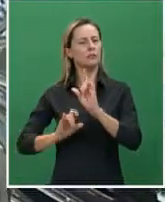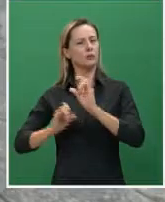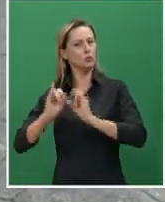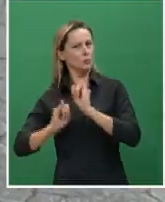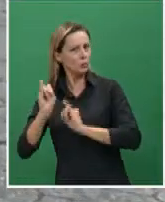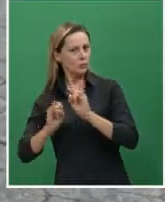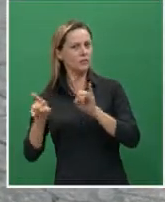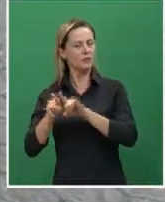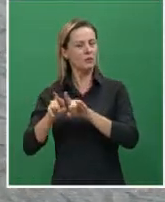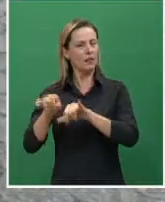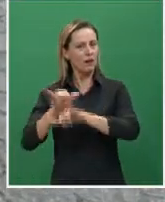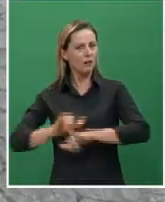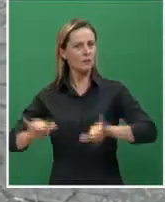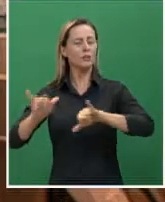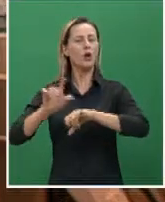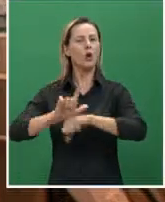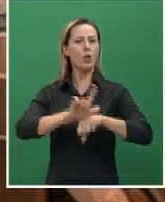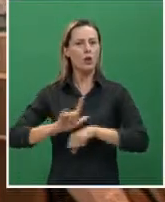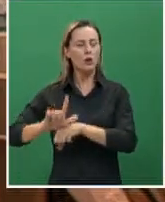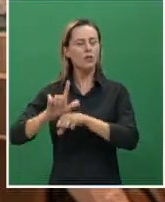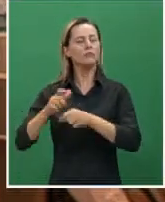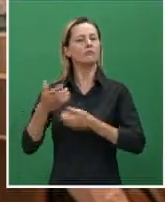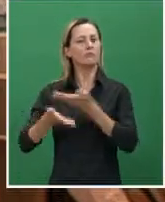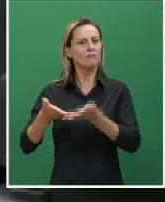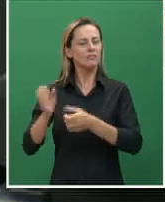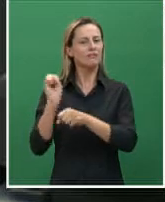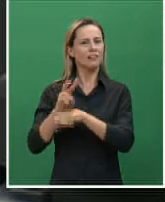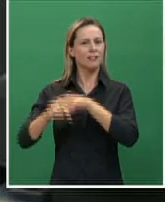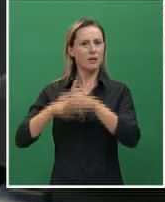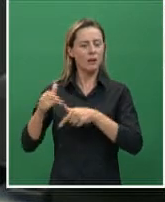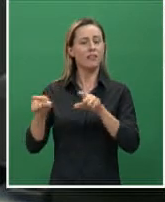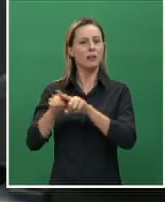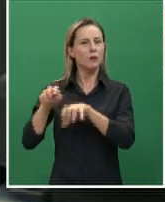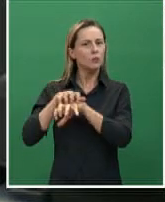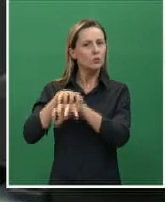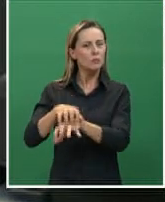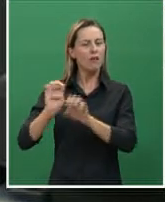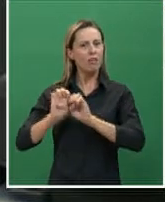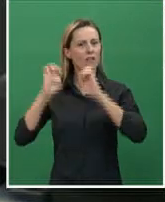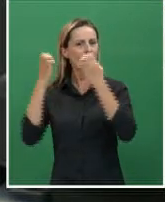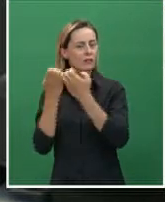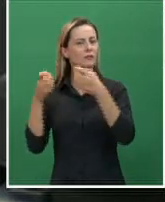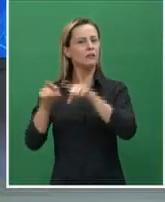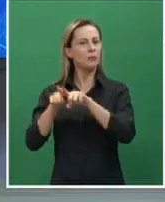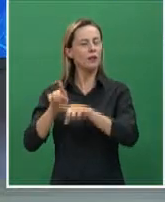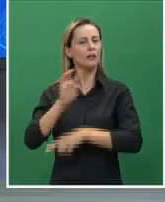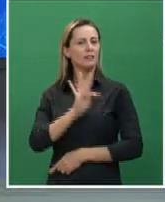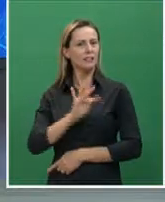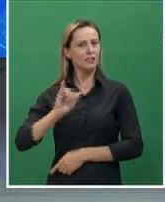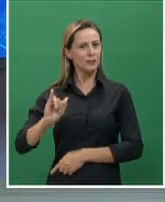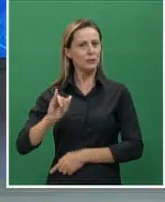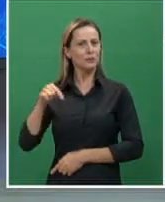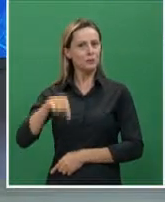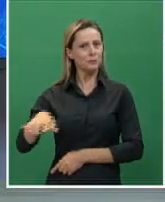comércio prestação de serviço turismo de eventos e tecnologia da informação